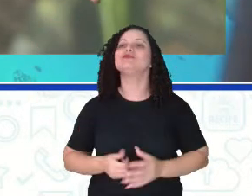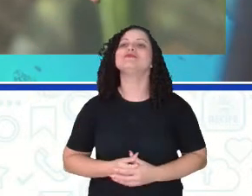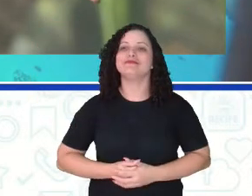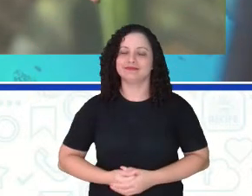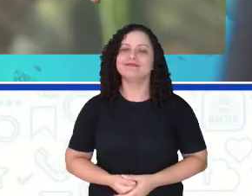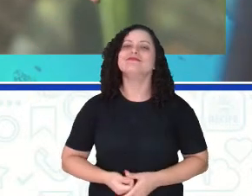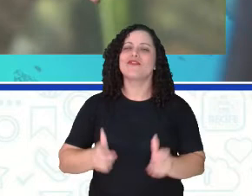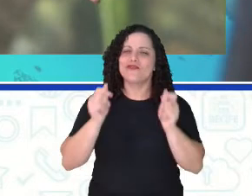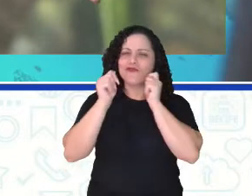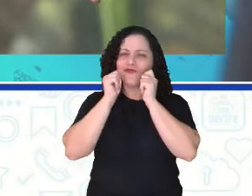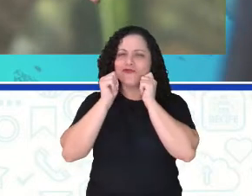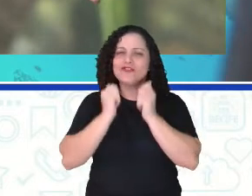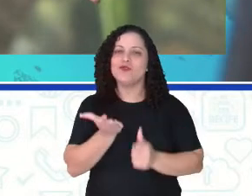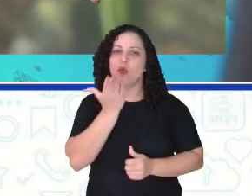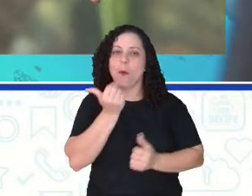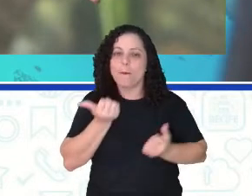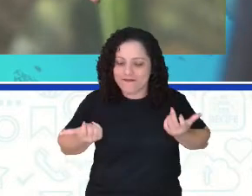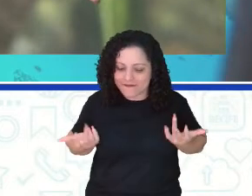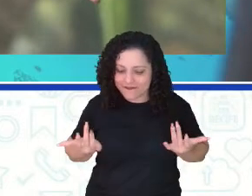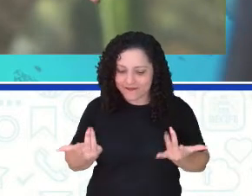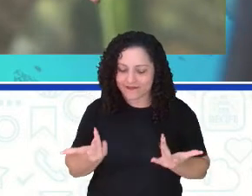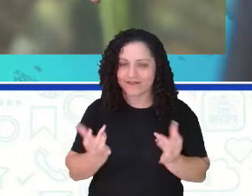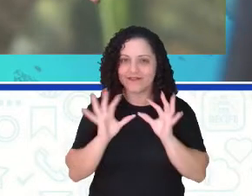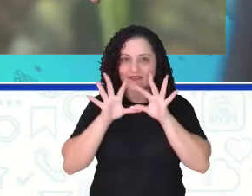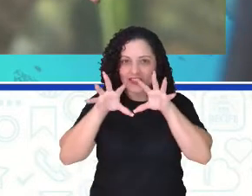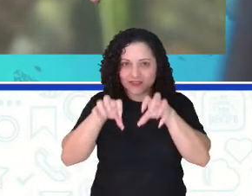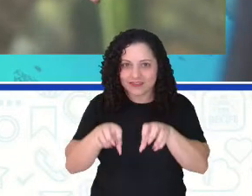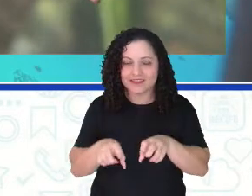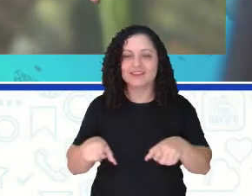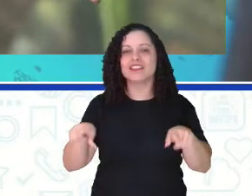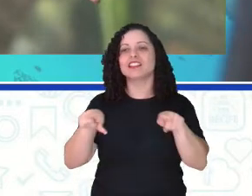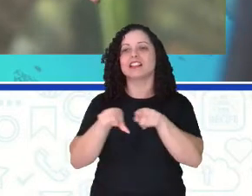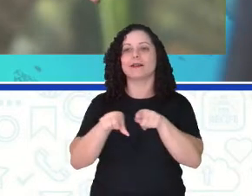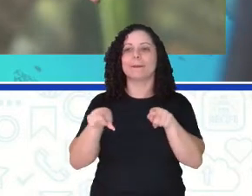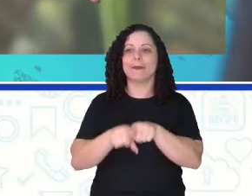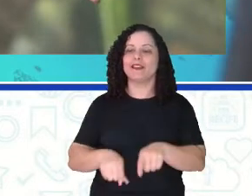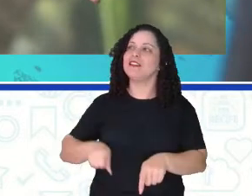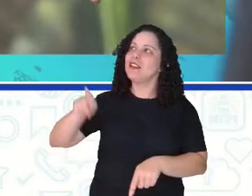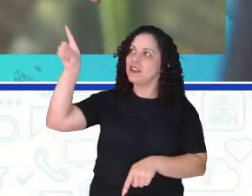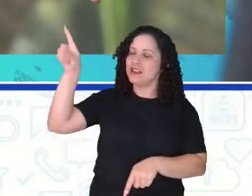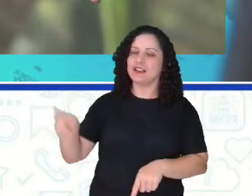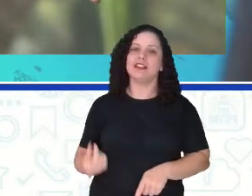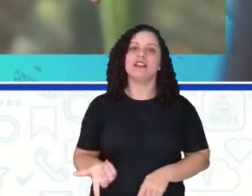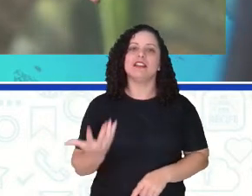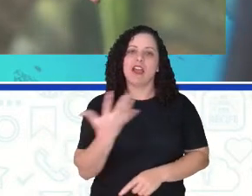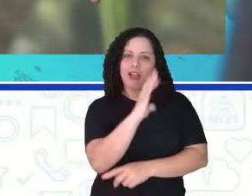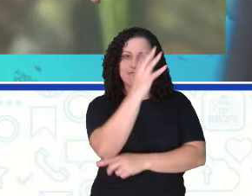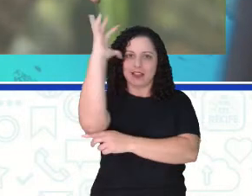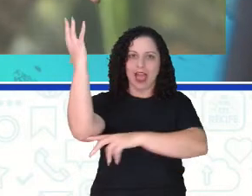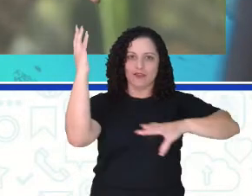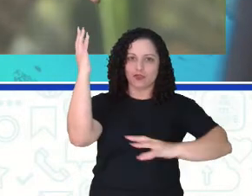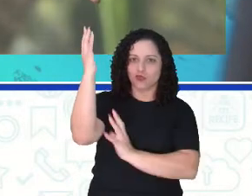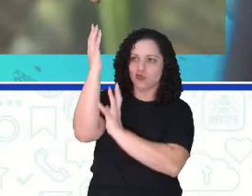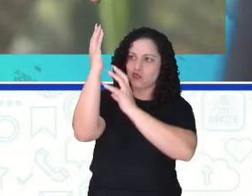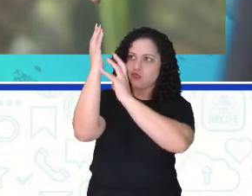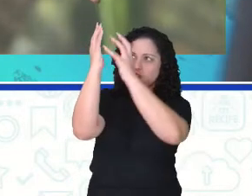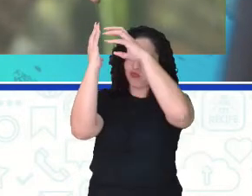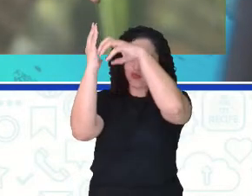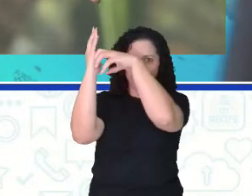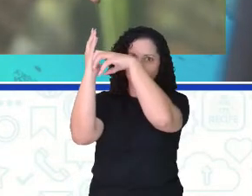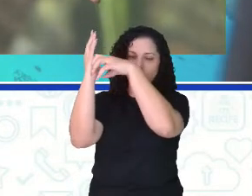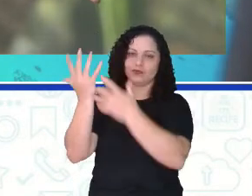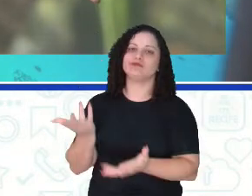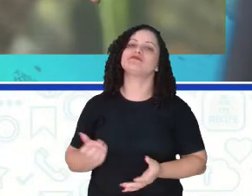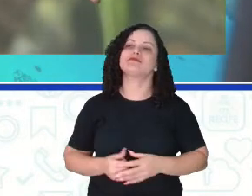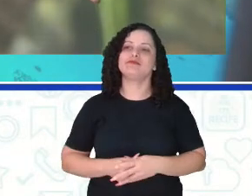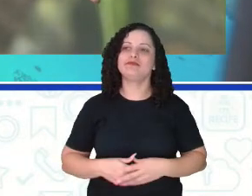que se alimentam de vegetais e têm um hábito, né, de viver nas copas das árvores, que é onde está mais próximo do seu